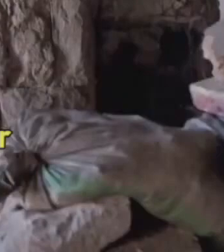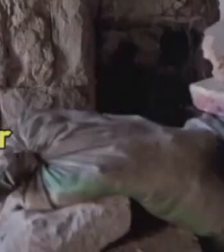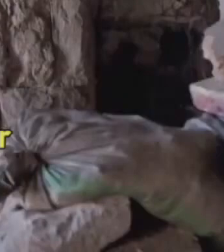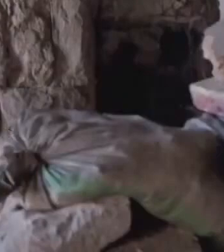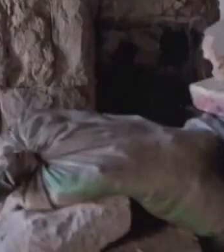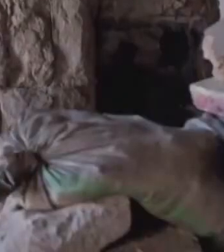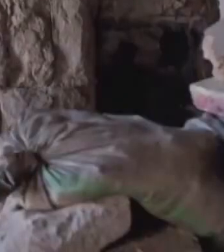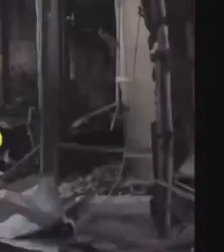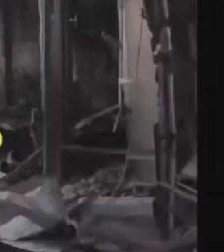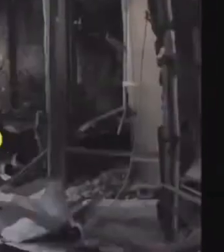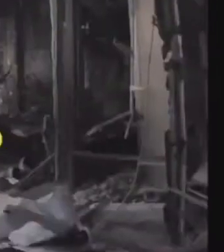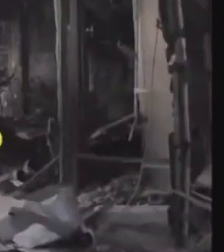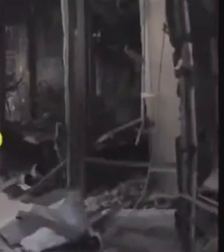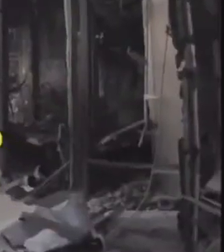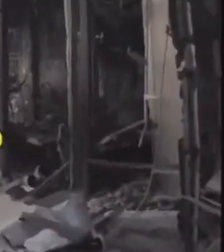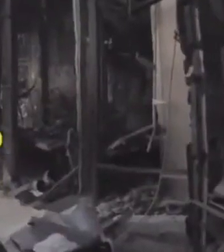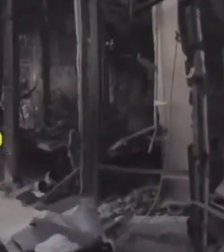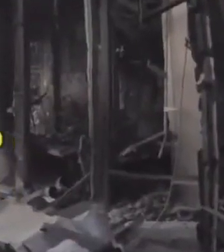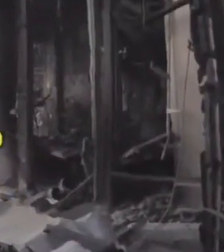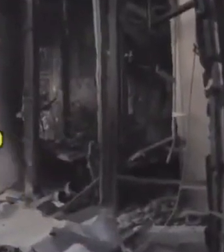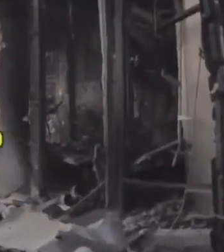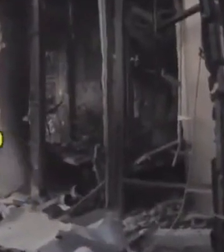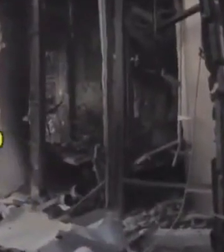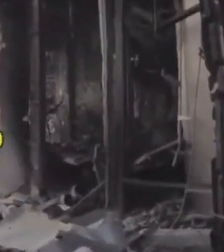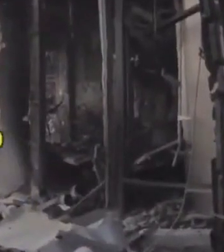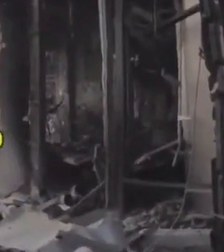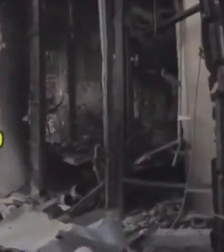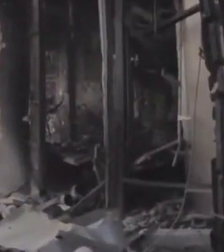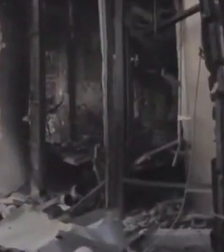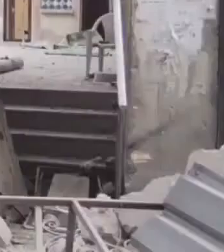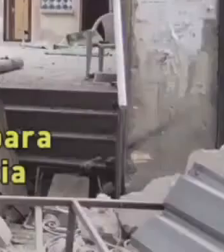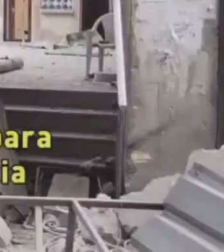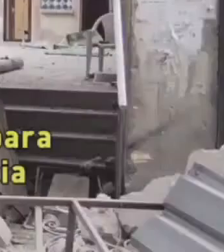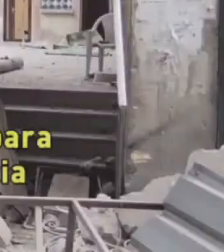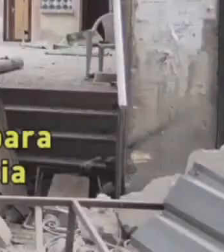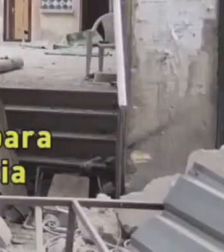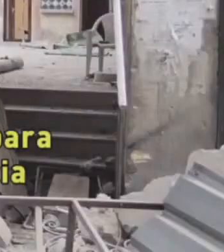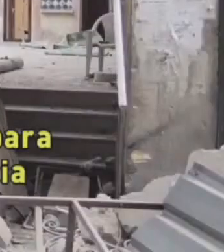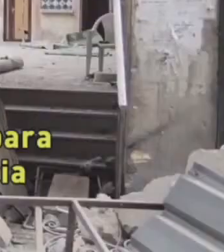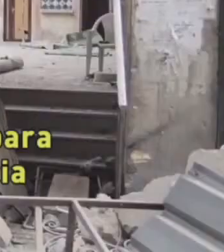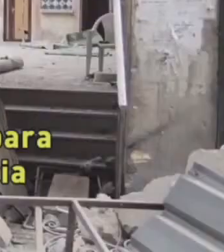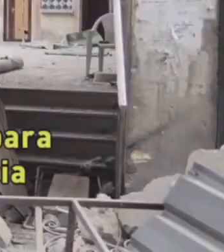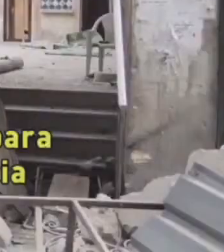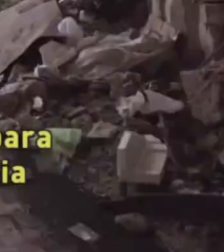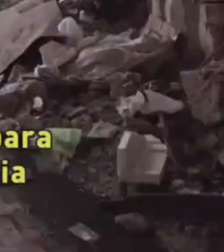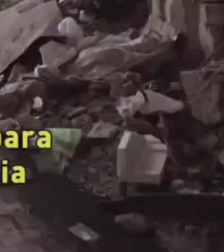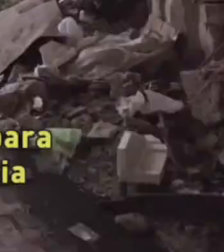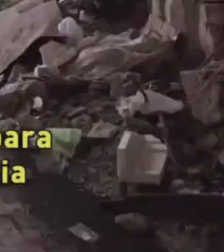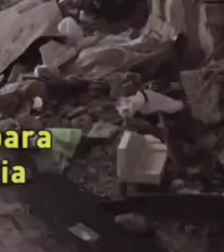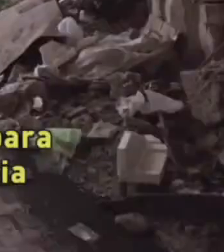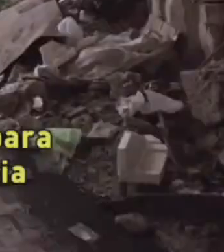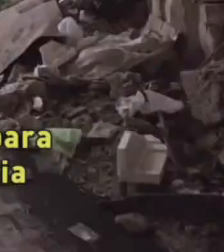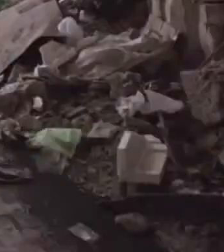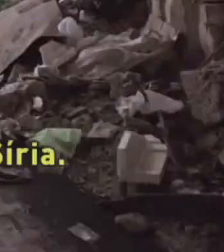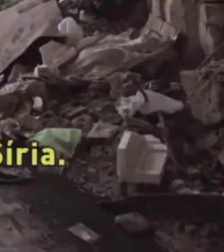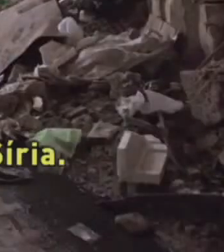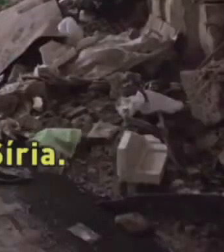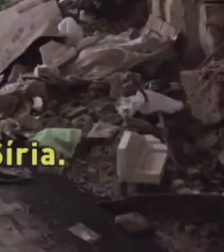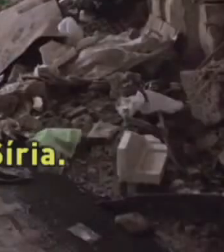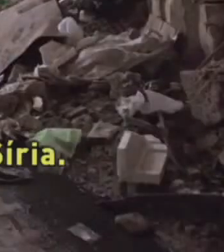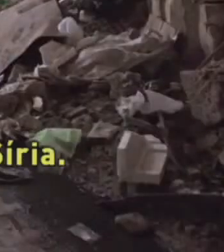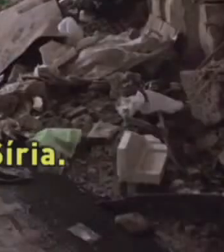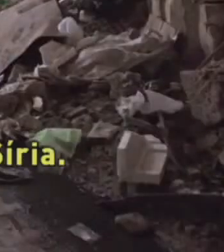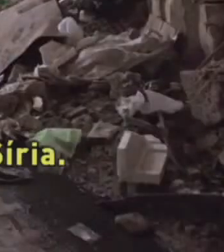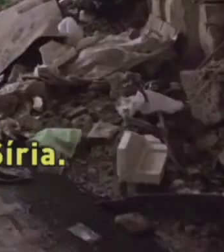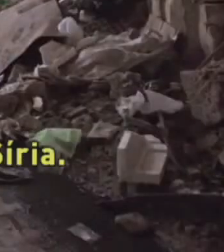peace tomorrow. I join the United Nations Security Council and call on all parties to end violence and